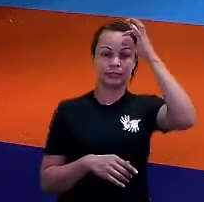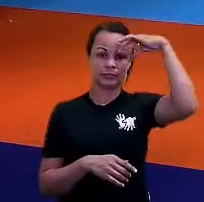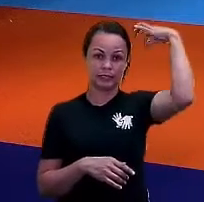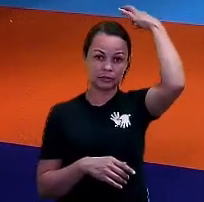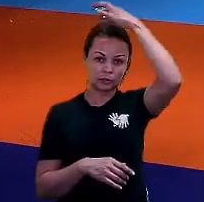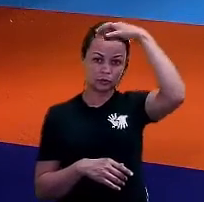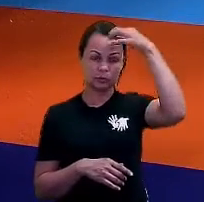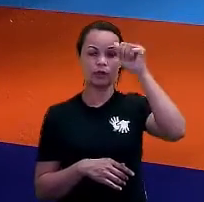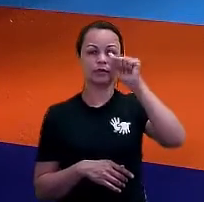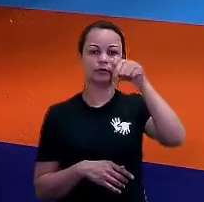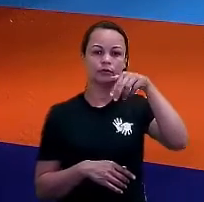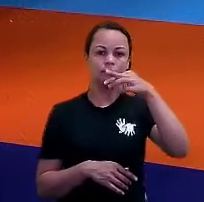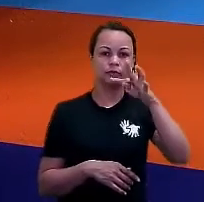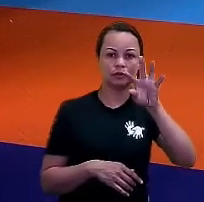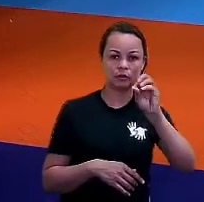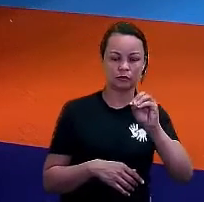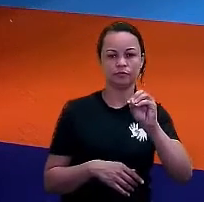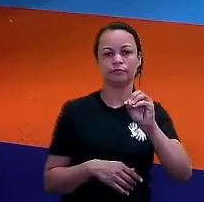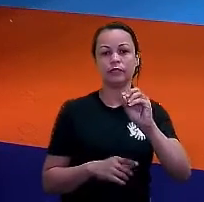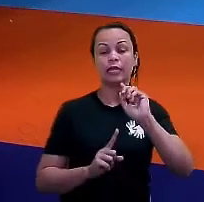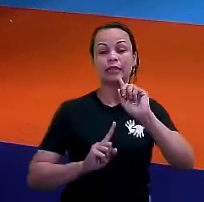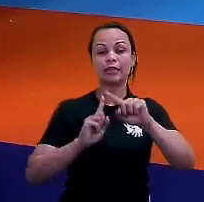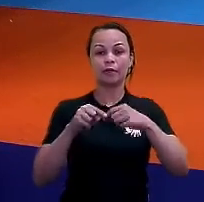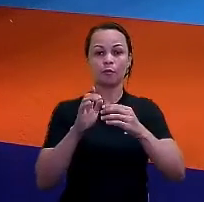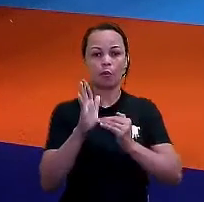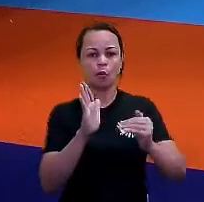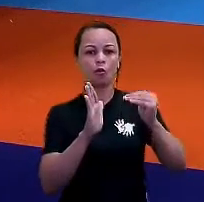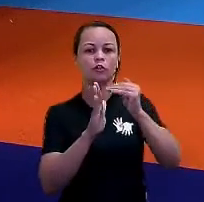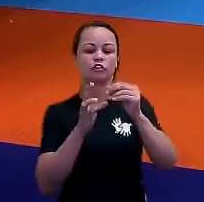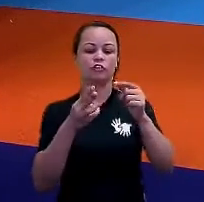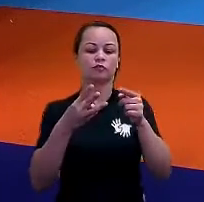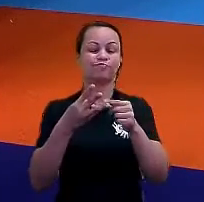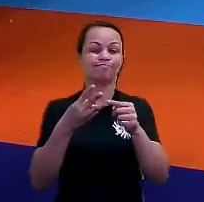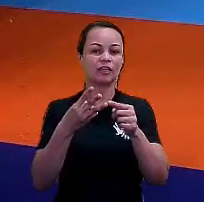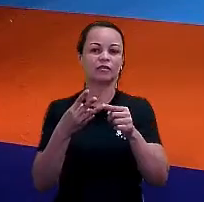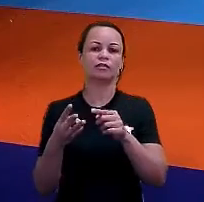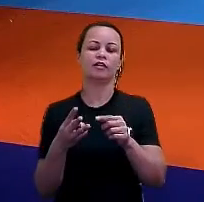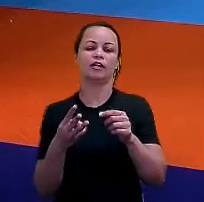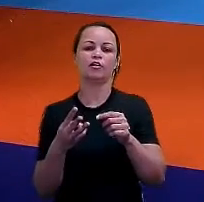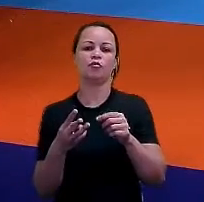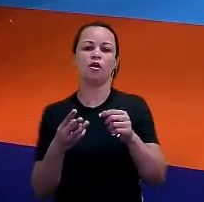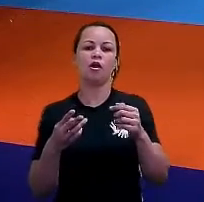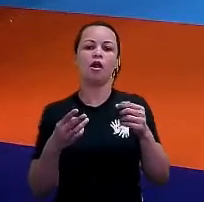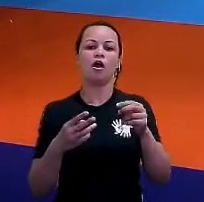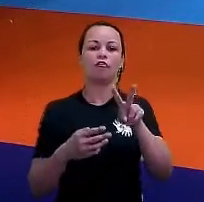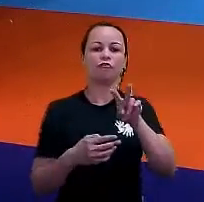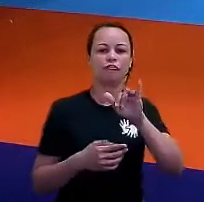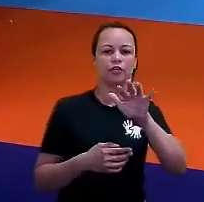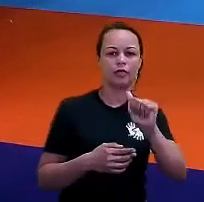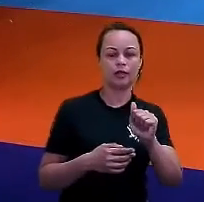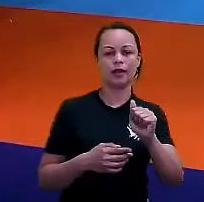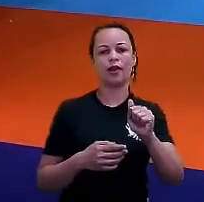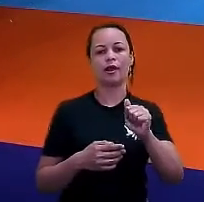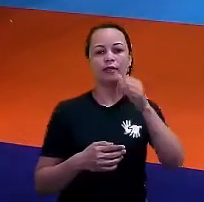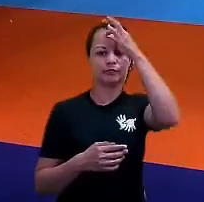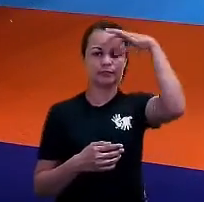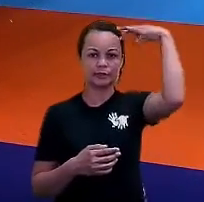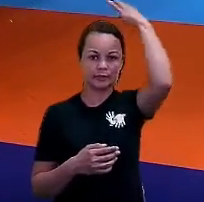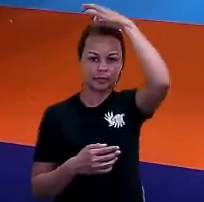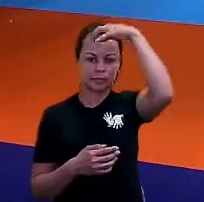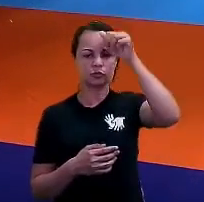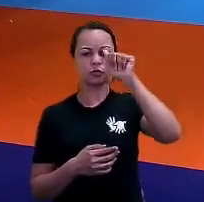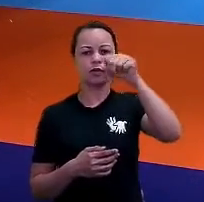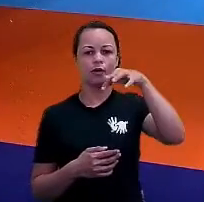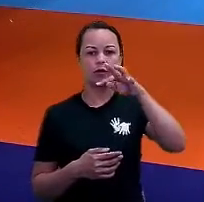ser Vila de Santo Antão. E agora não tem mais essa conotação